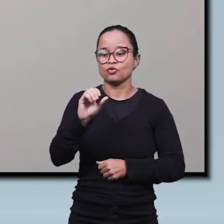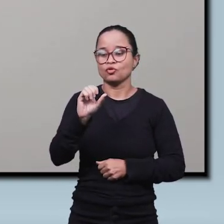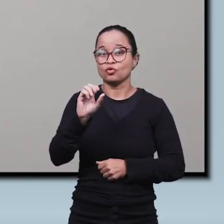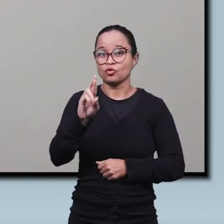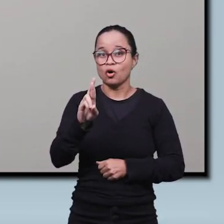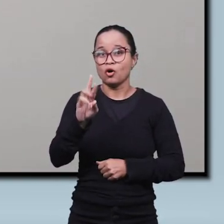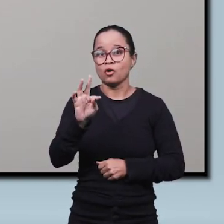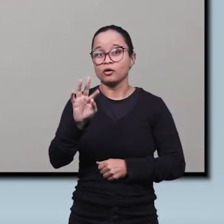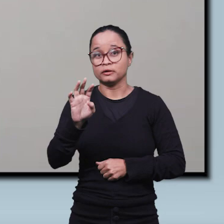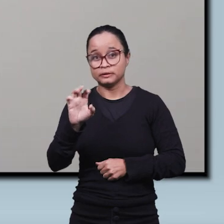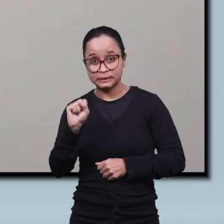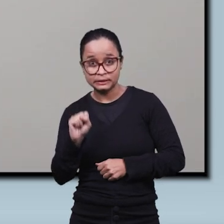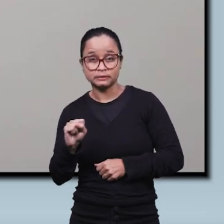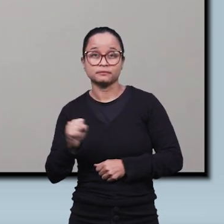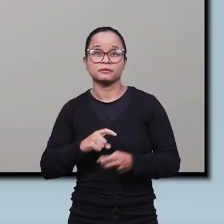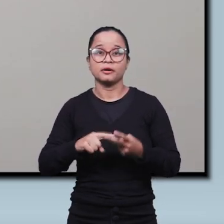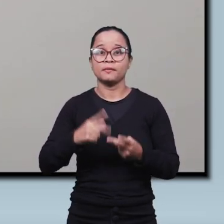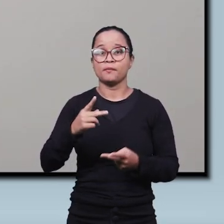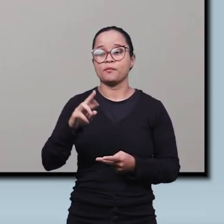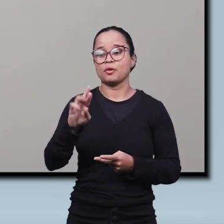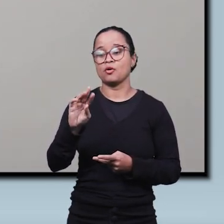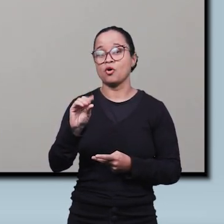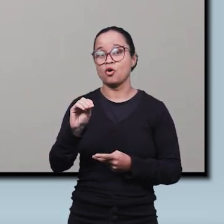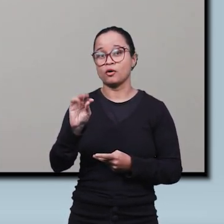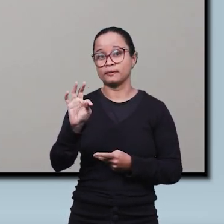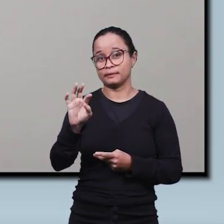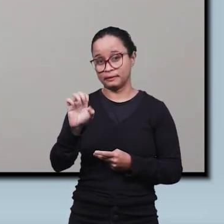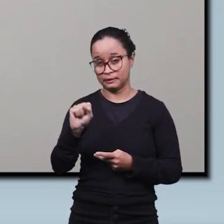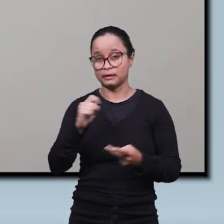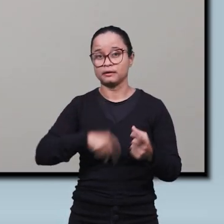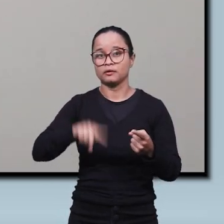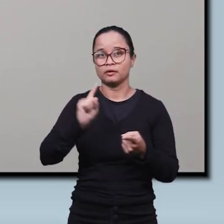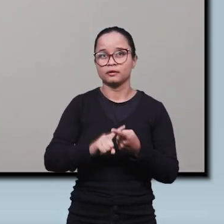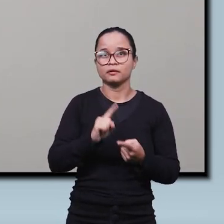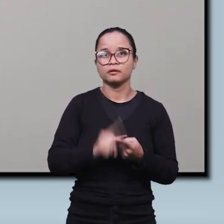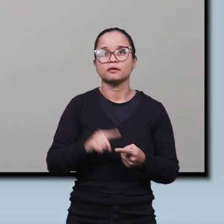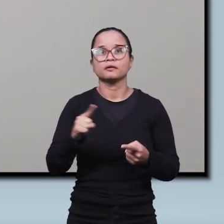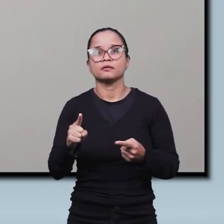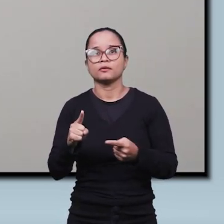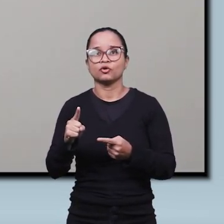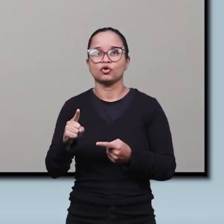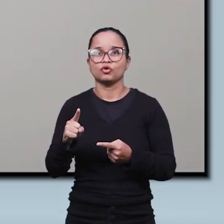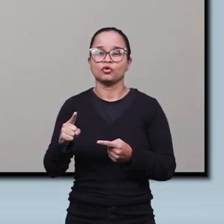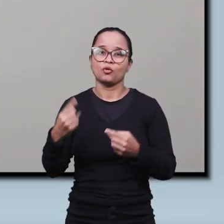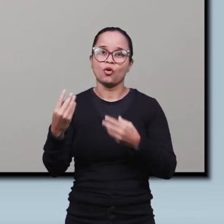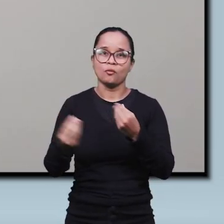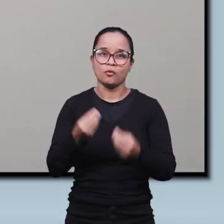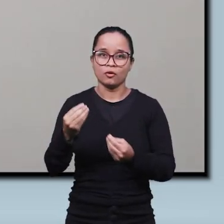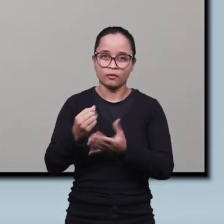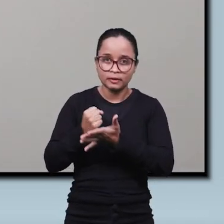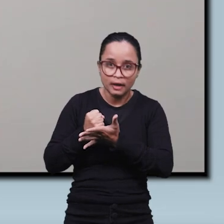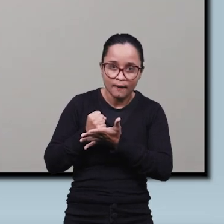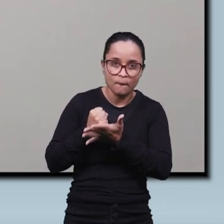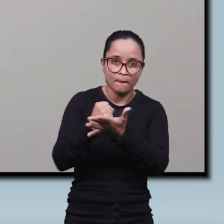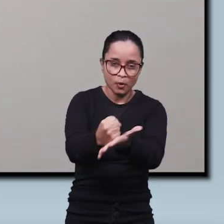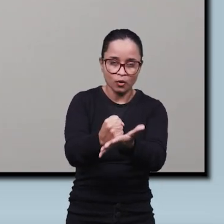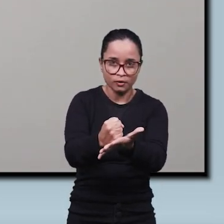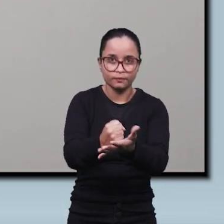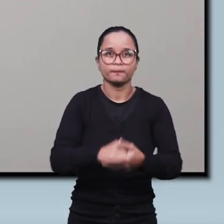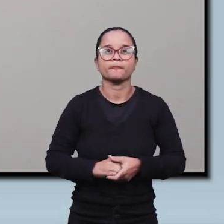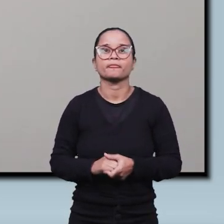são aqueles materiais que vão auxiliar na contenção do membro dentro de um